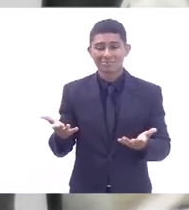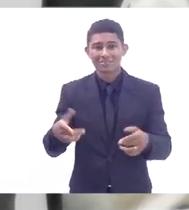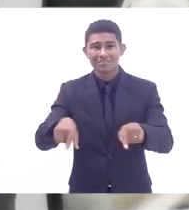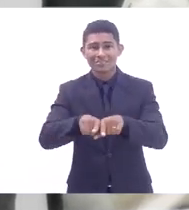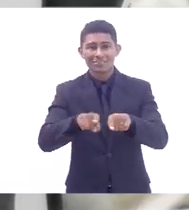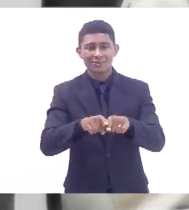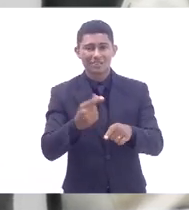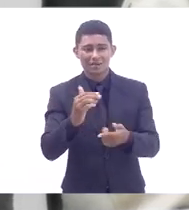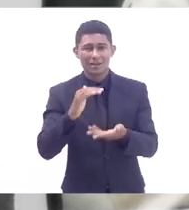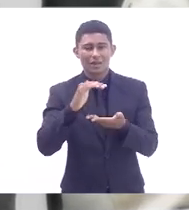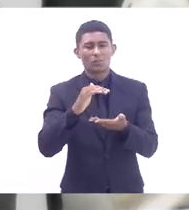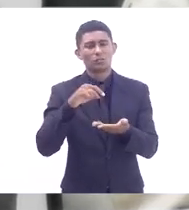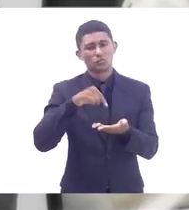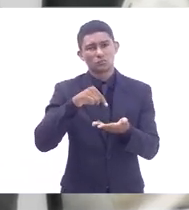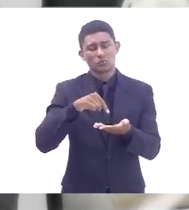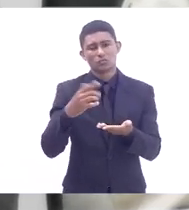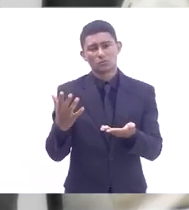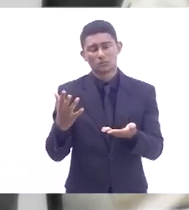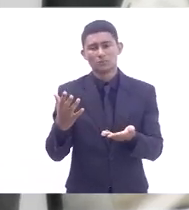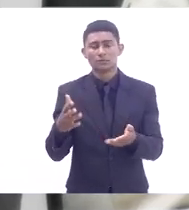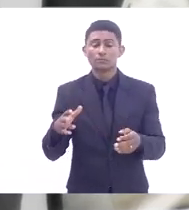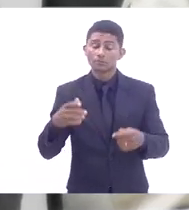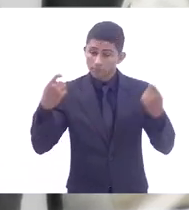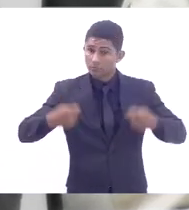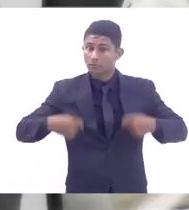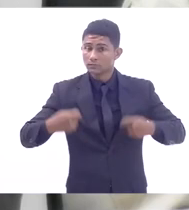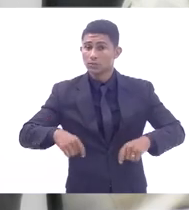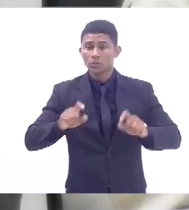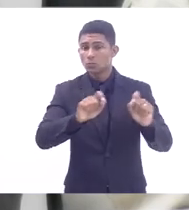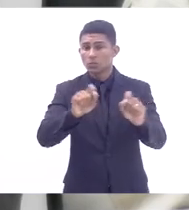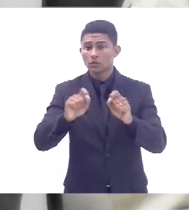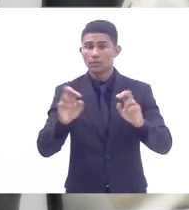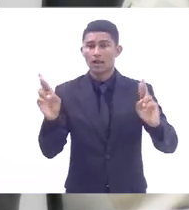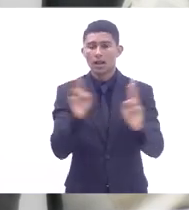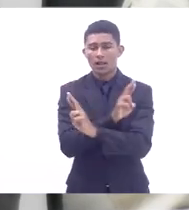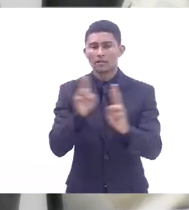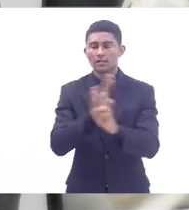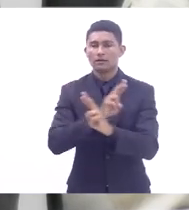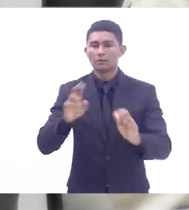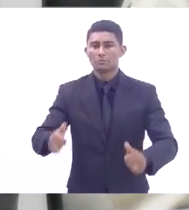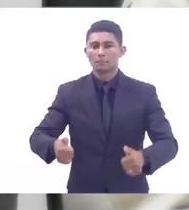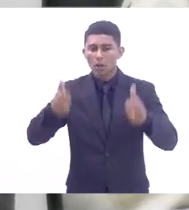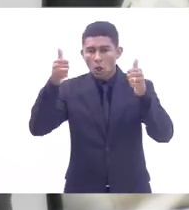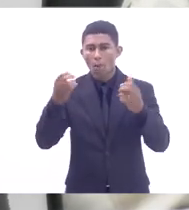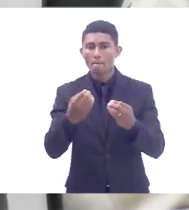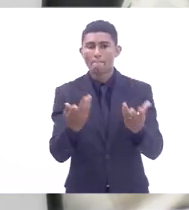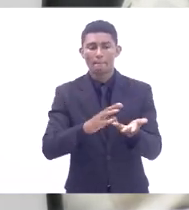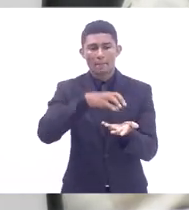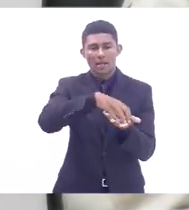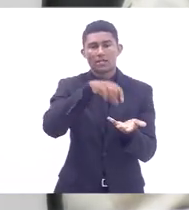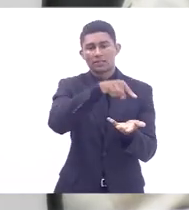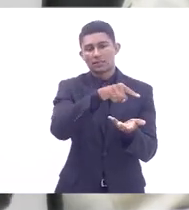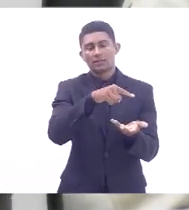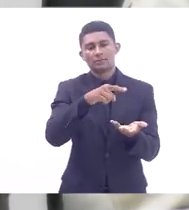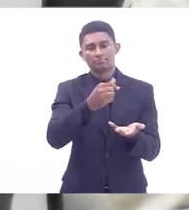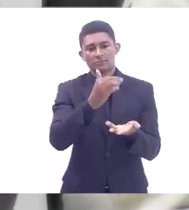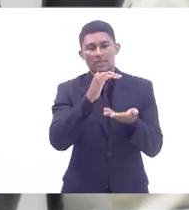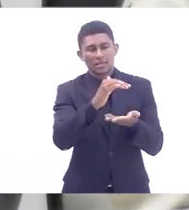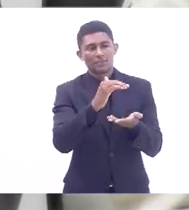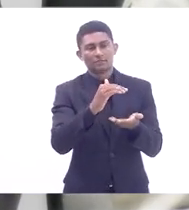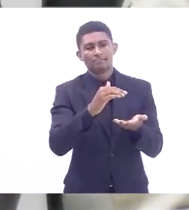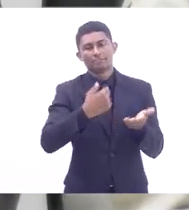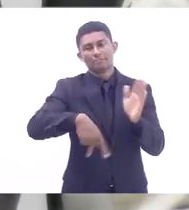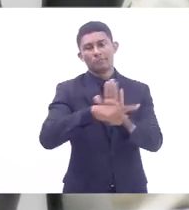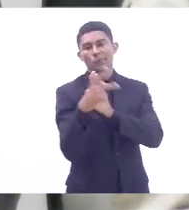centralização de recursos no centro A gente é melhorar Inclusive a relação com a fundação e para que o centro tem recurso próprio para poder